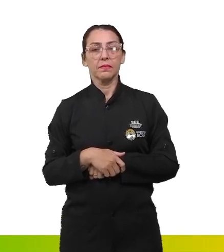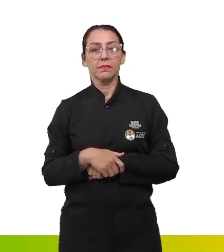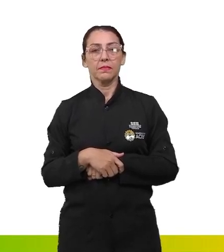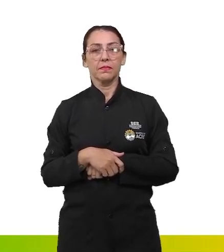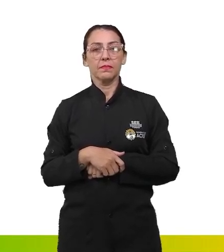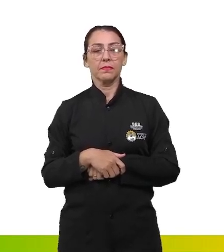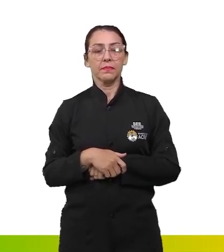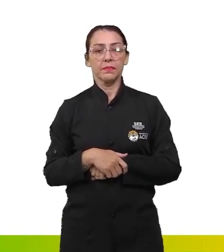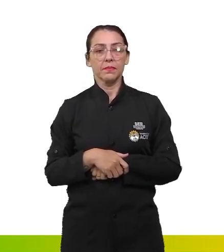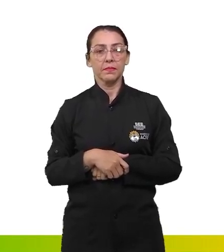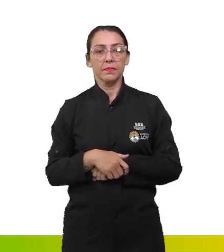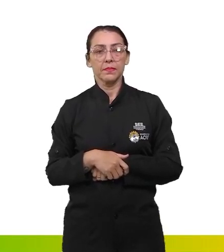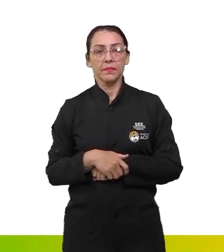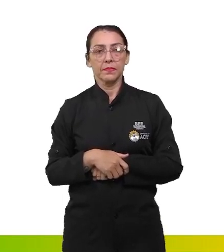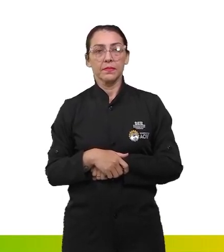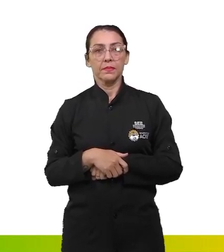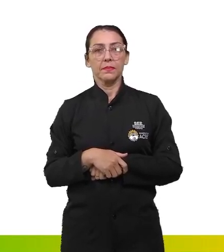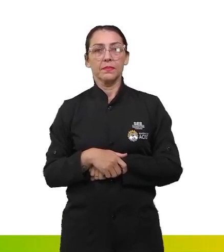aqui pra...